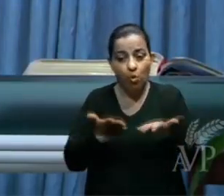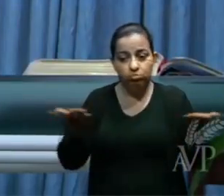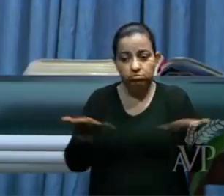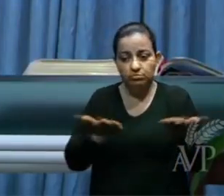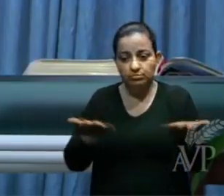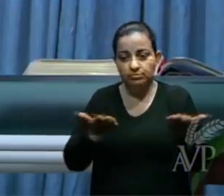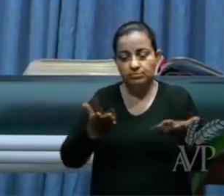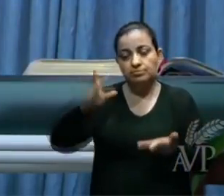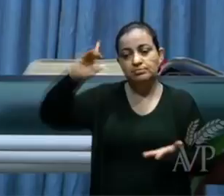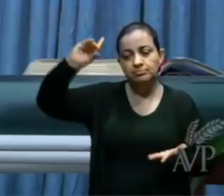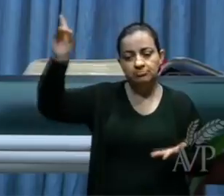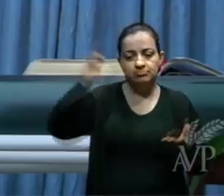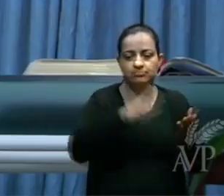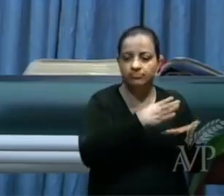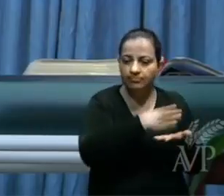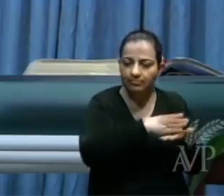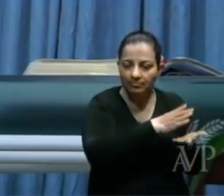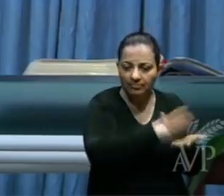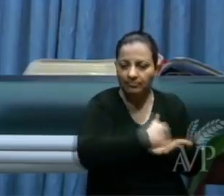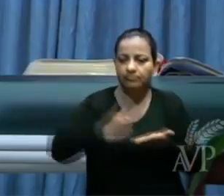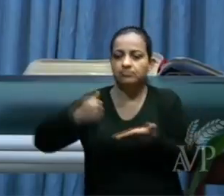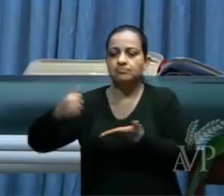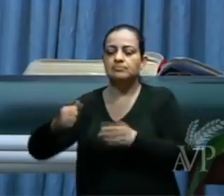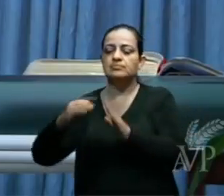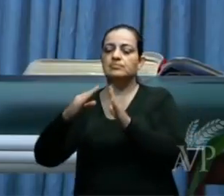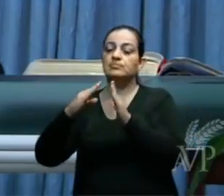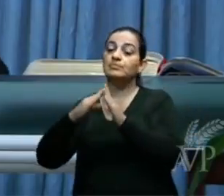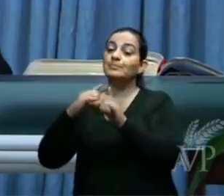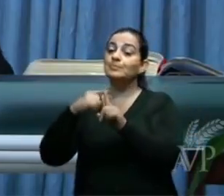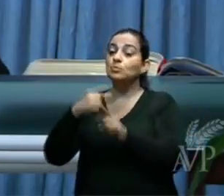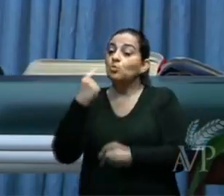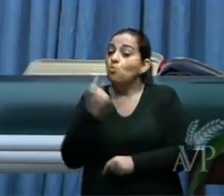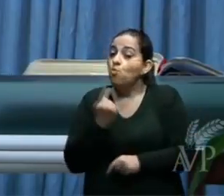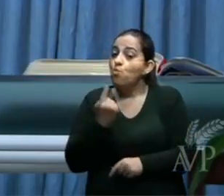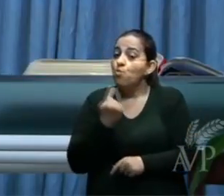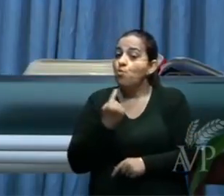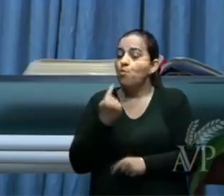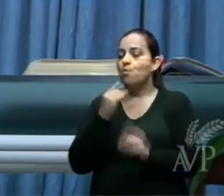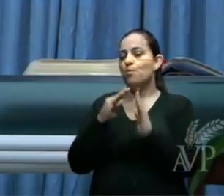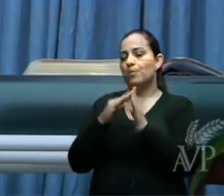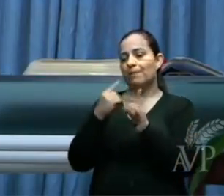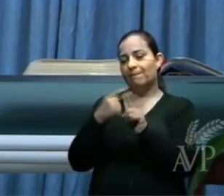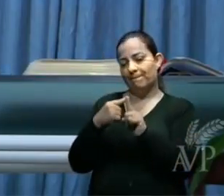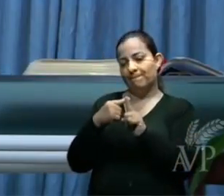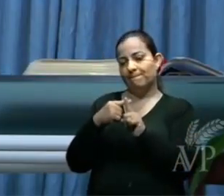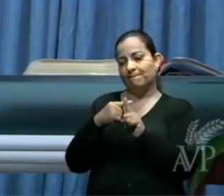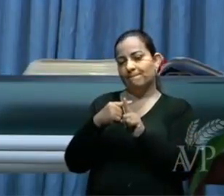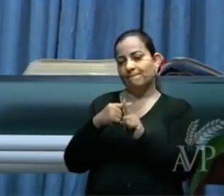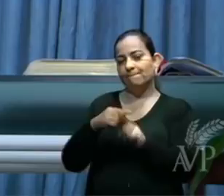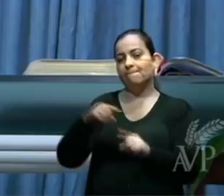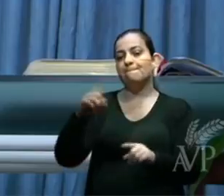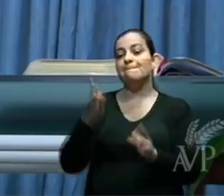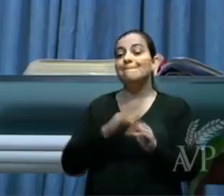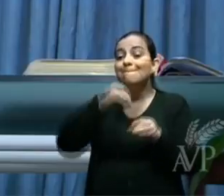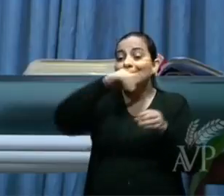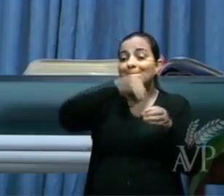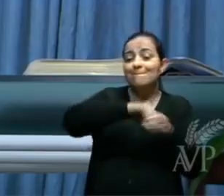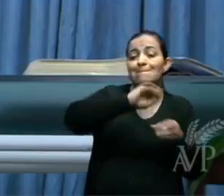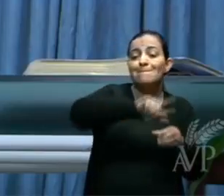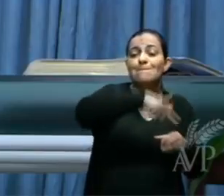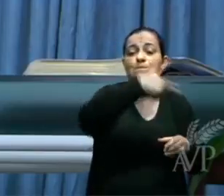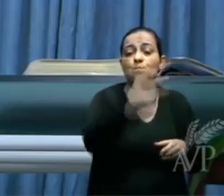deus tem tirado uma igreja a noiva de dentro de